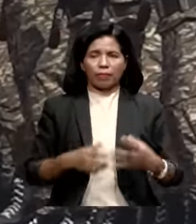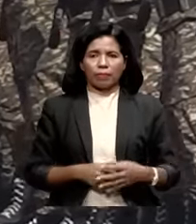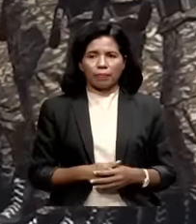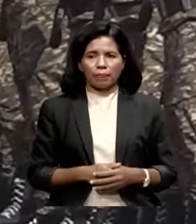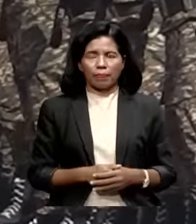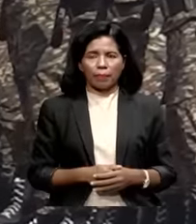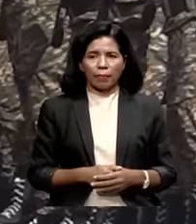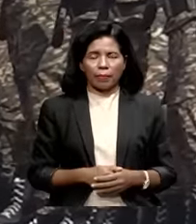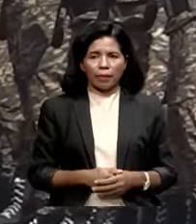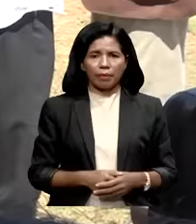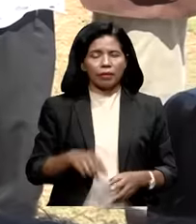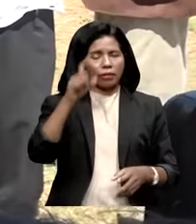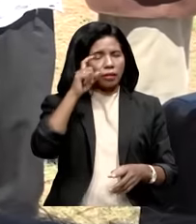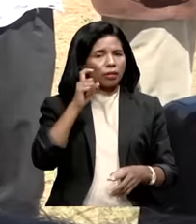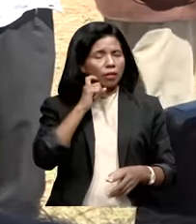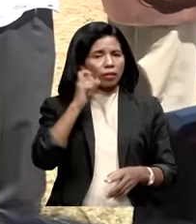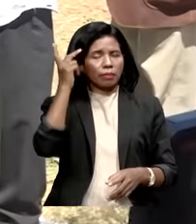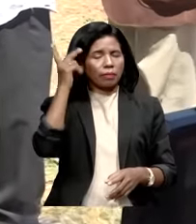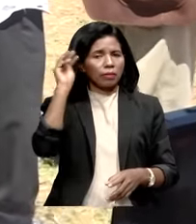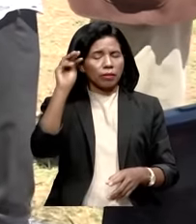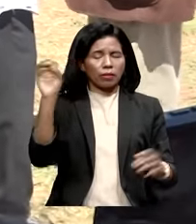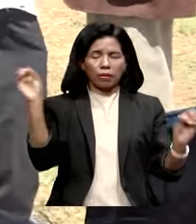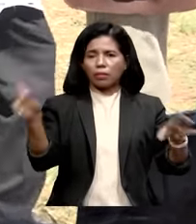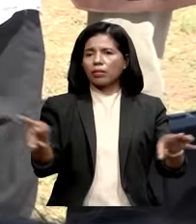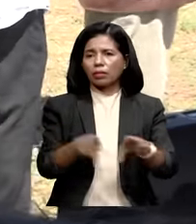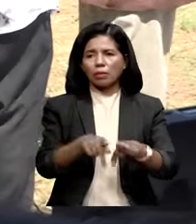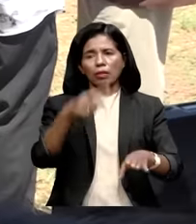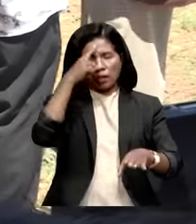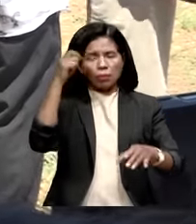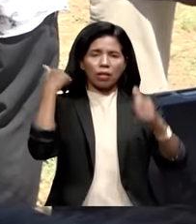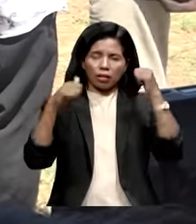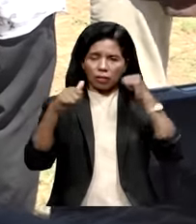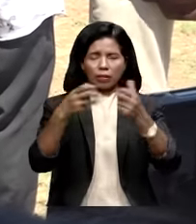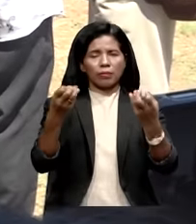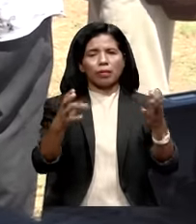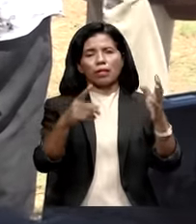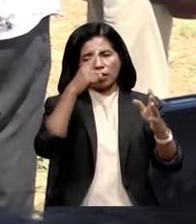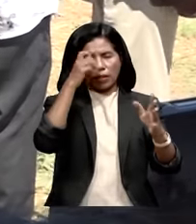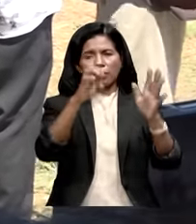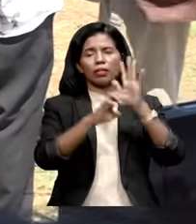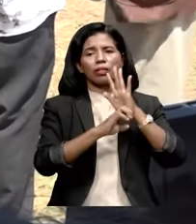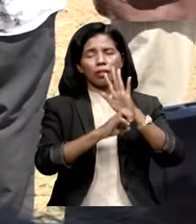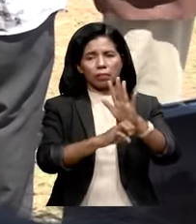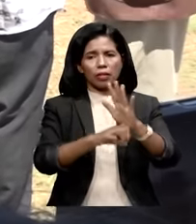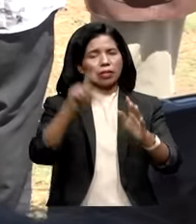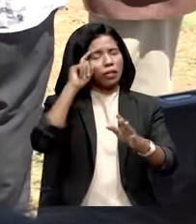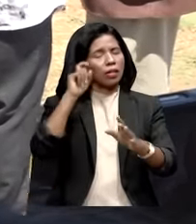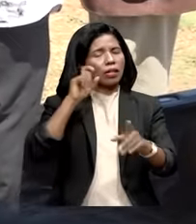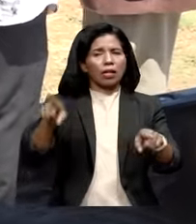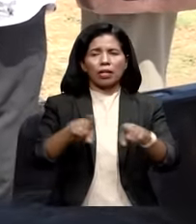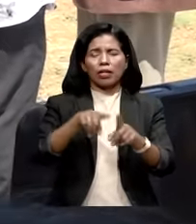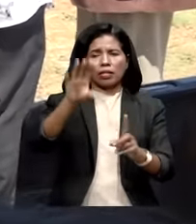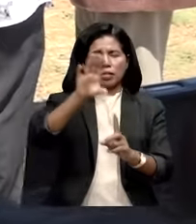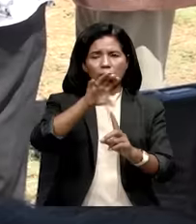sirneve que la participa, dá uma cena atividades bara. Por exemplo, mão Xanana, nuda comandante em chefe das